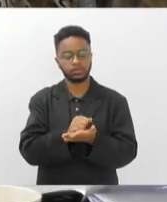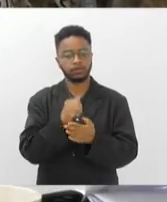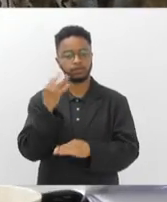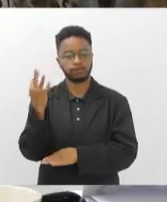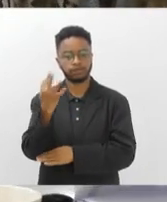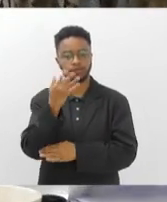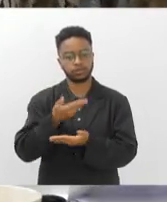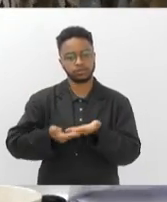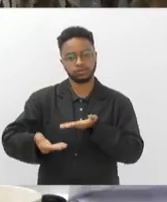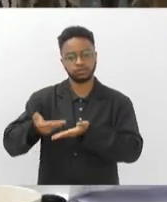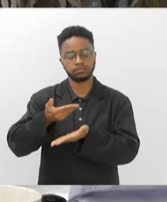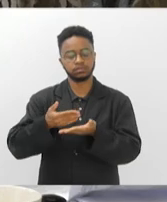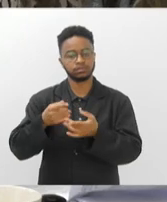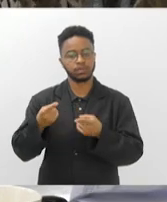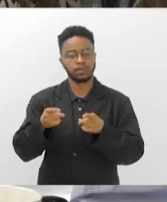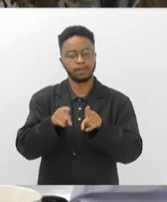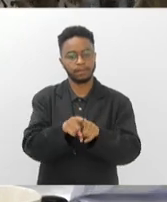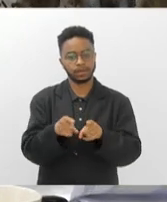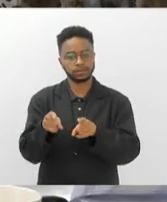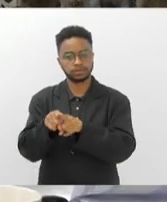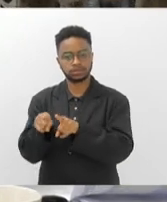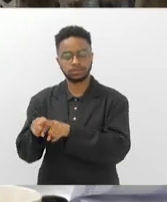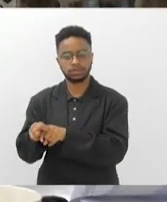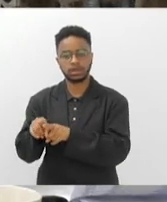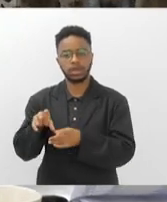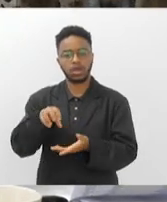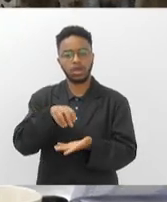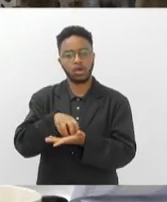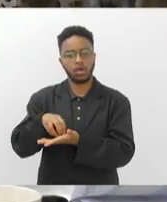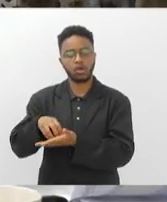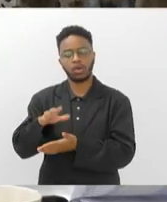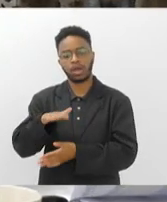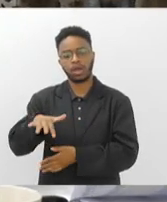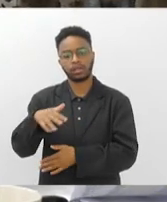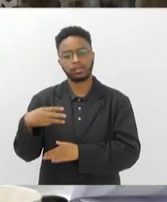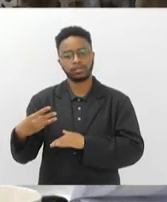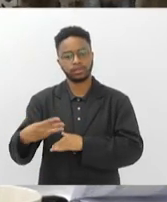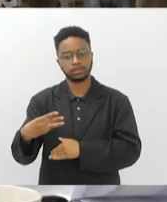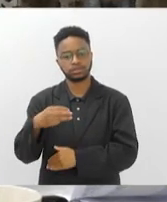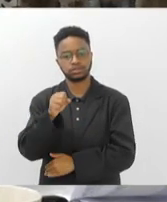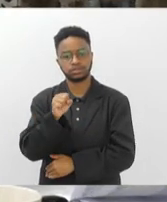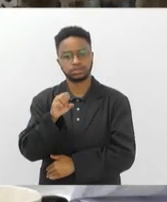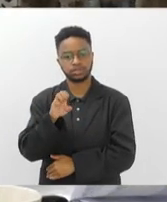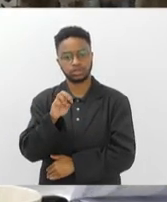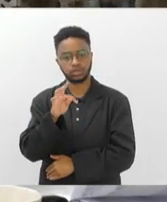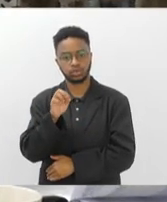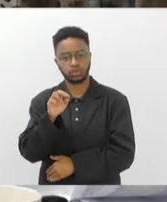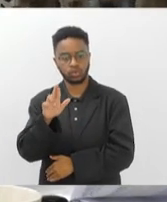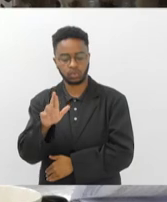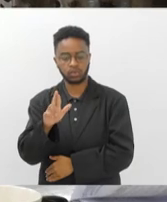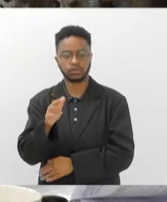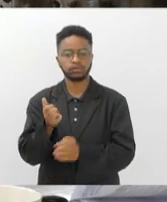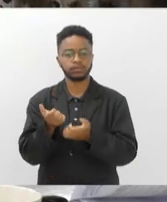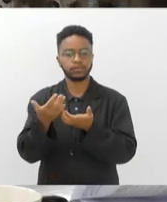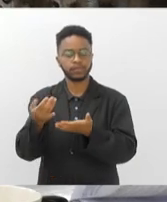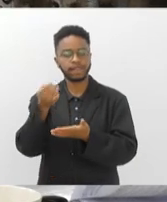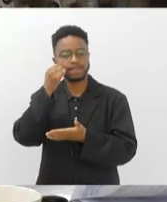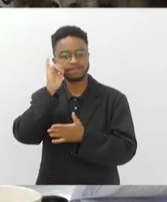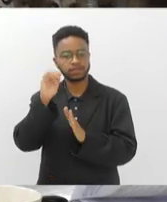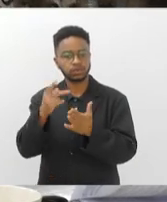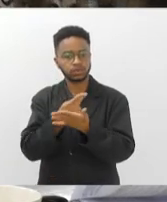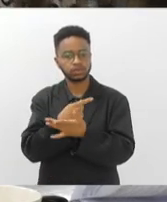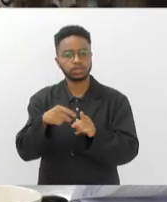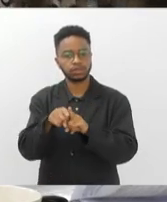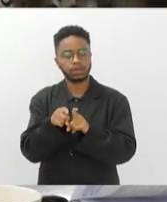mútua cooperação parcerias com entidades do terceiro setor para consecução de prevenção e combate